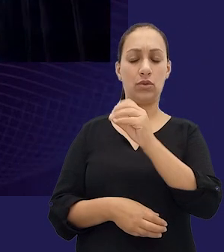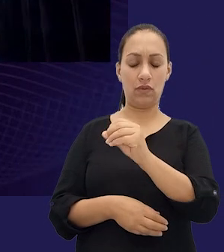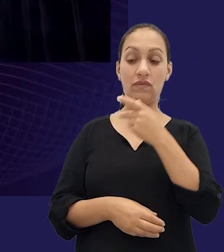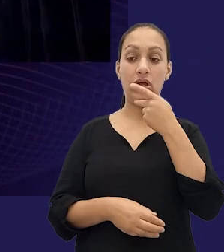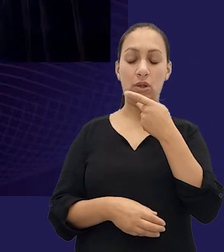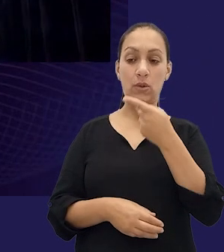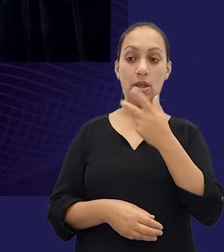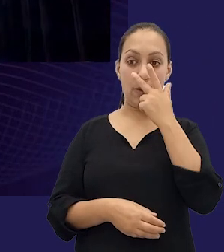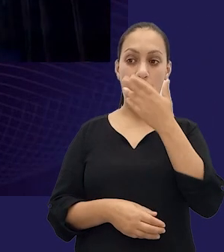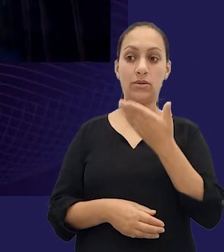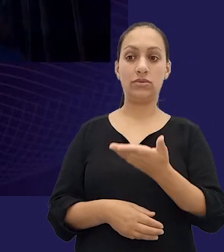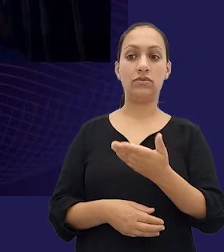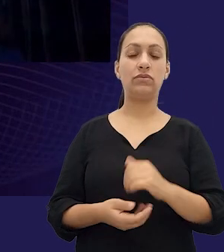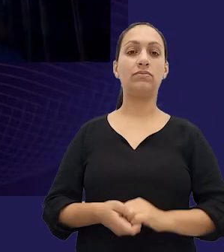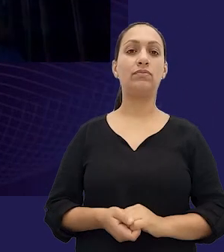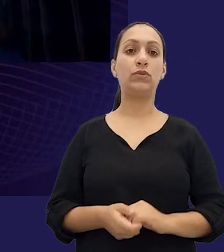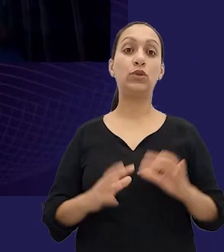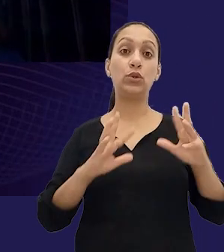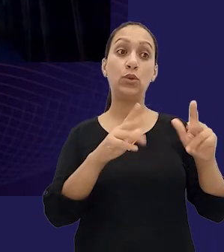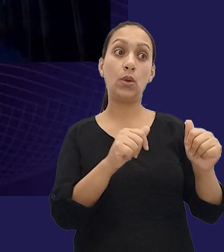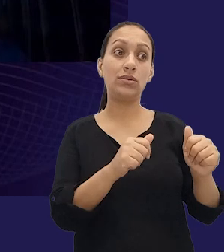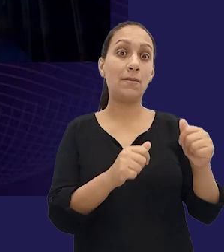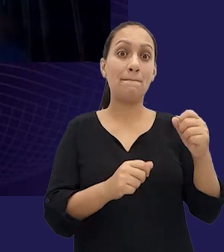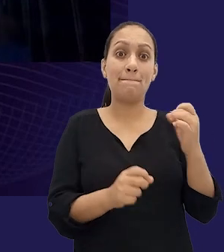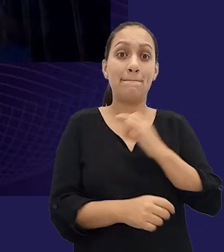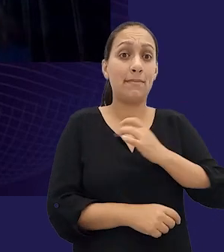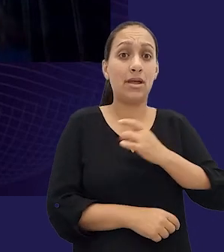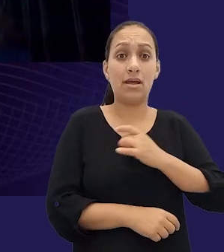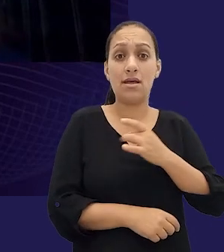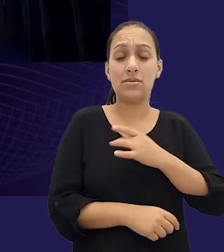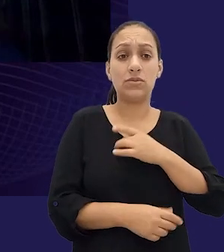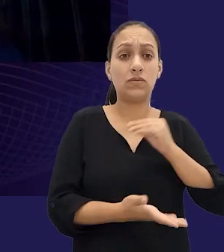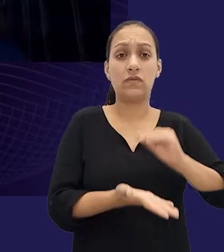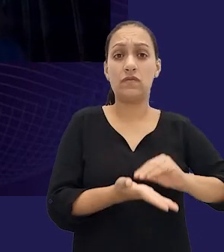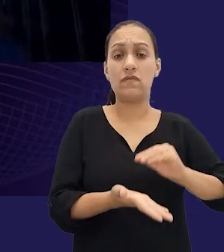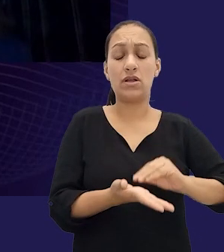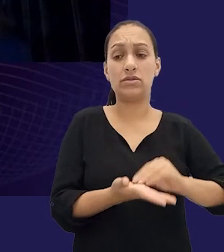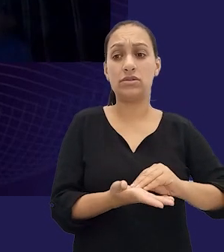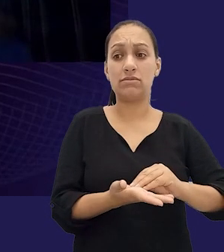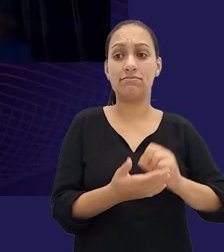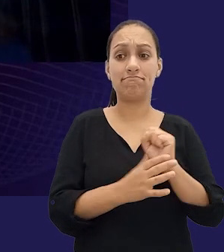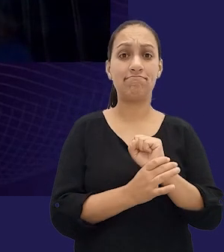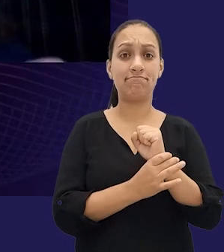isso, né? Tá todo mundo com medo, tá todo mundo com insegurança,